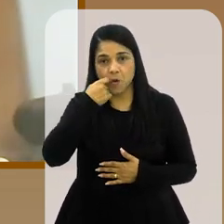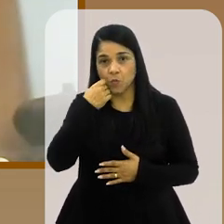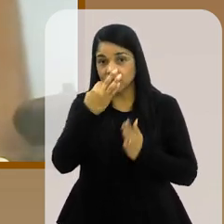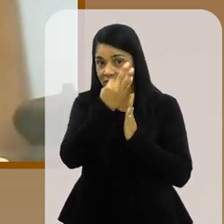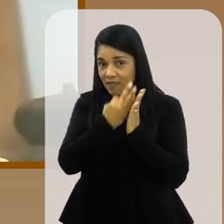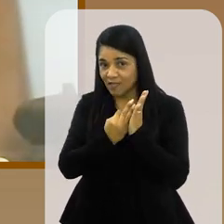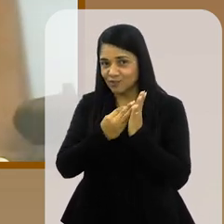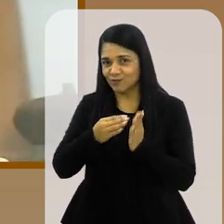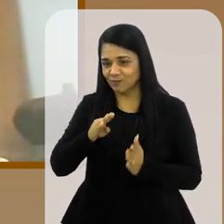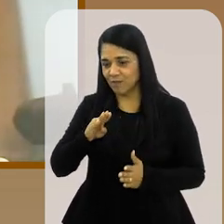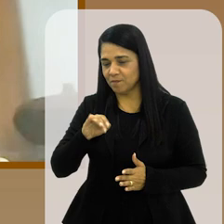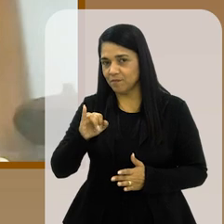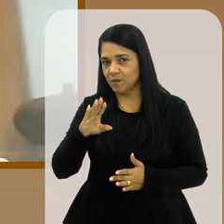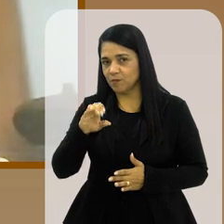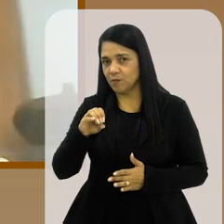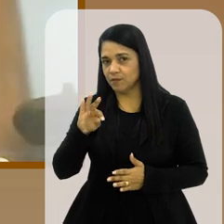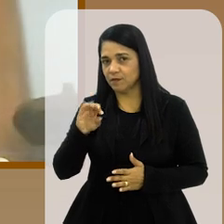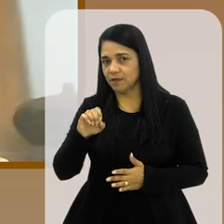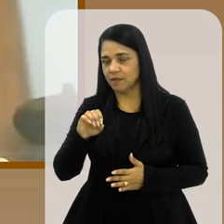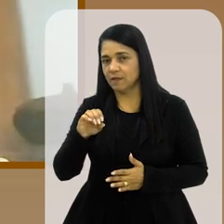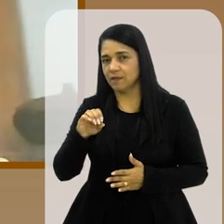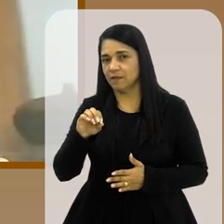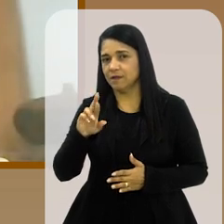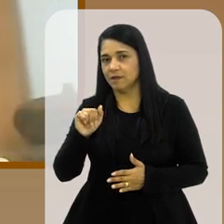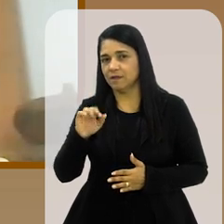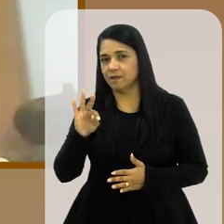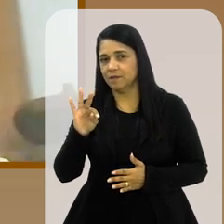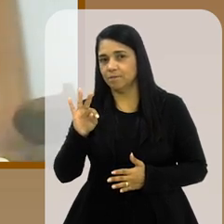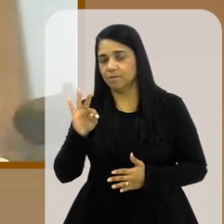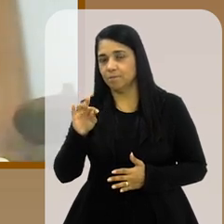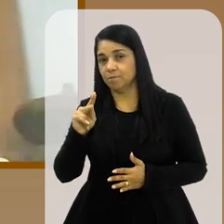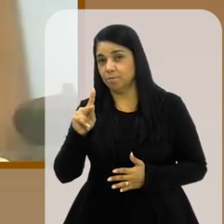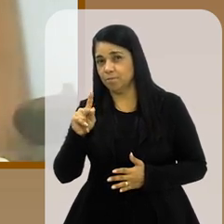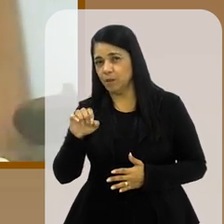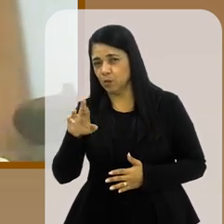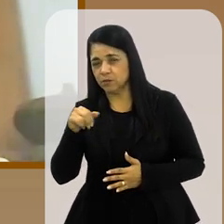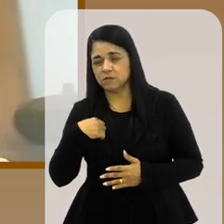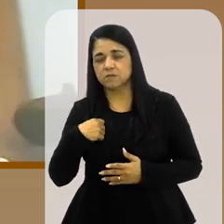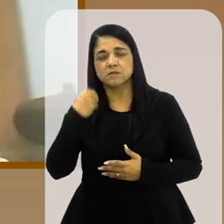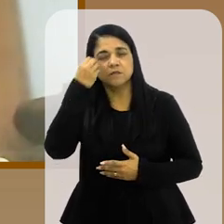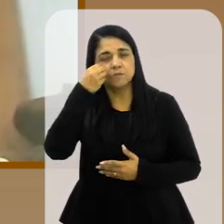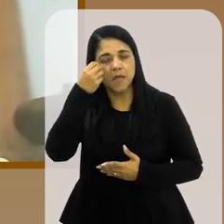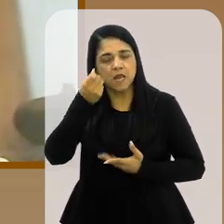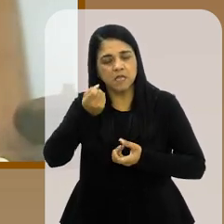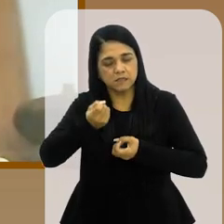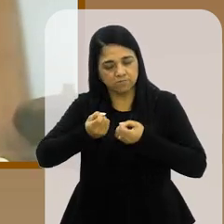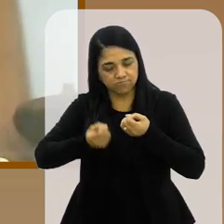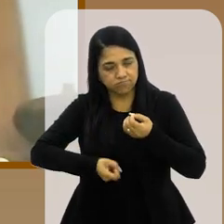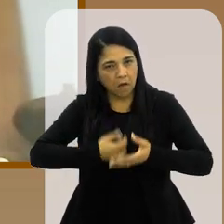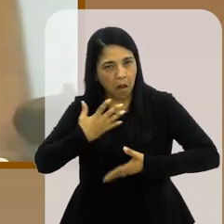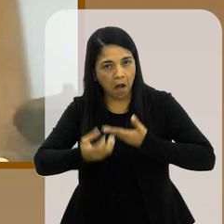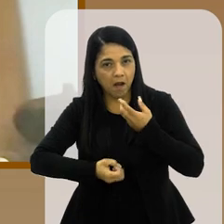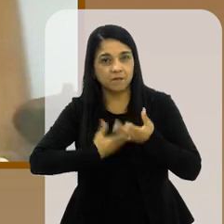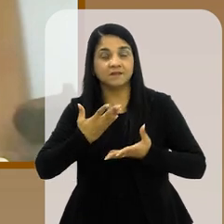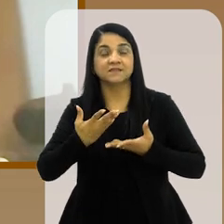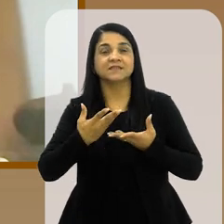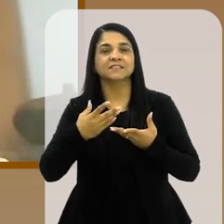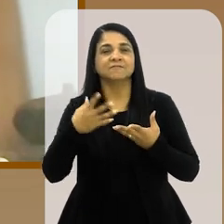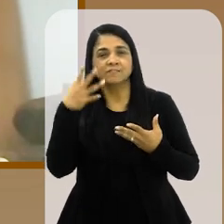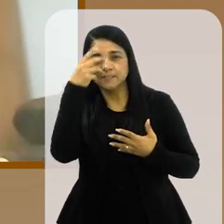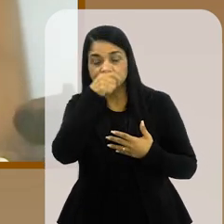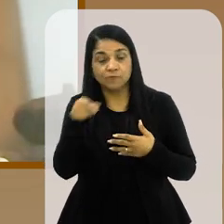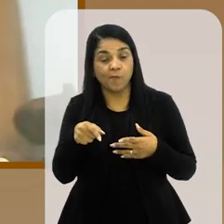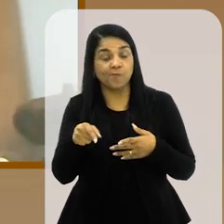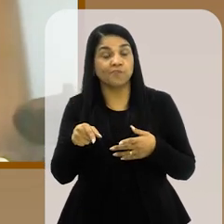biblioterapeutas. E aí era uma coisa muito mais delas me contarem as experiências. Foi lindíssimo. Eu quero fazer para